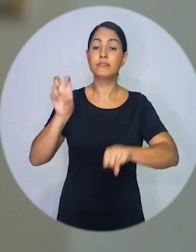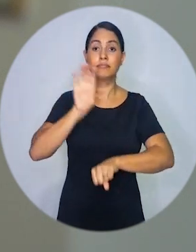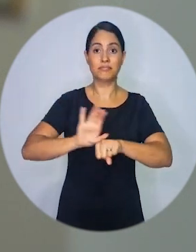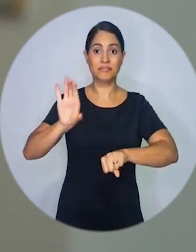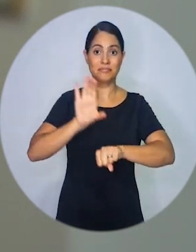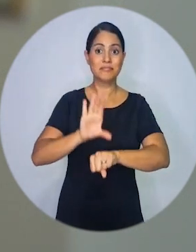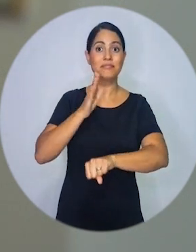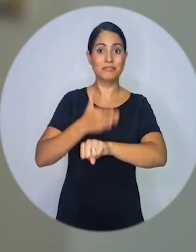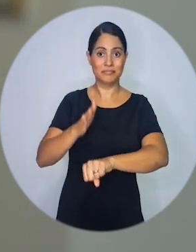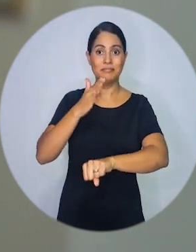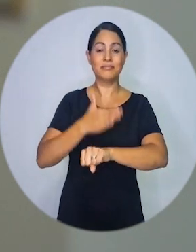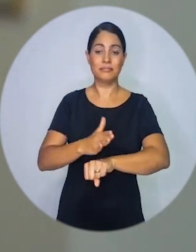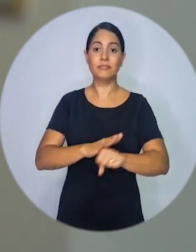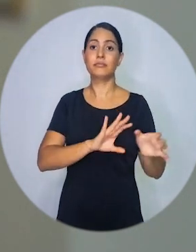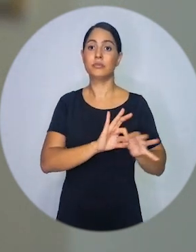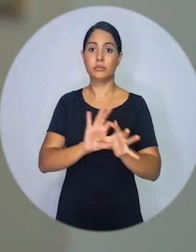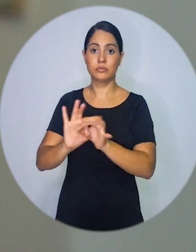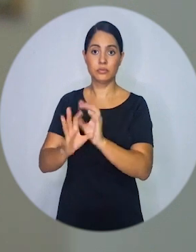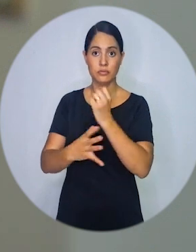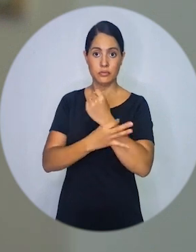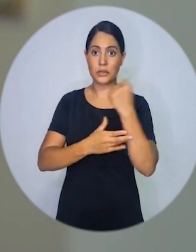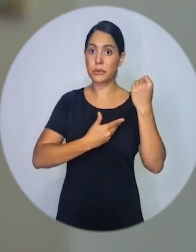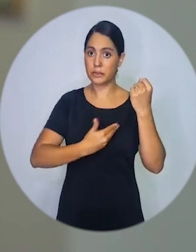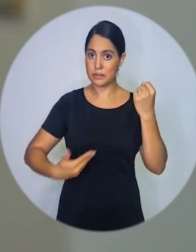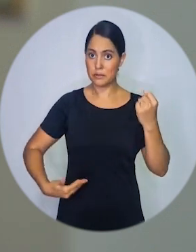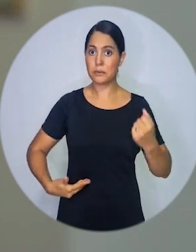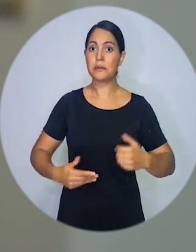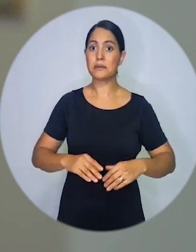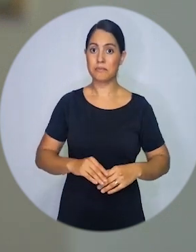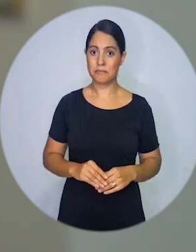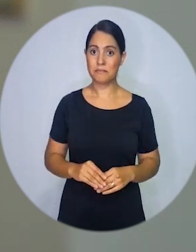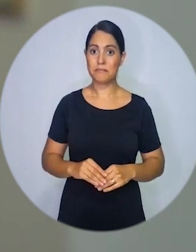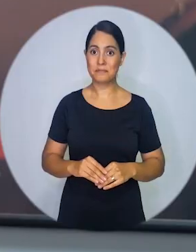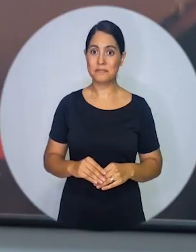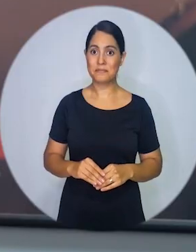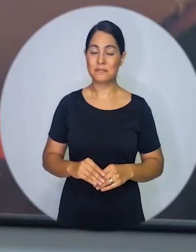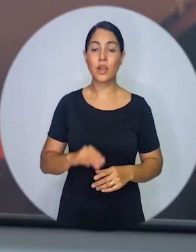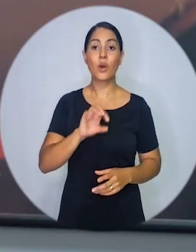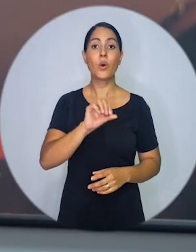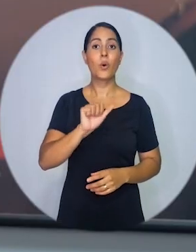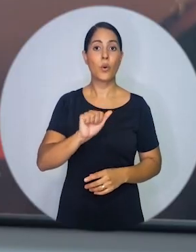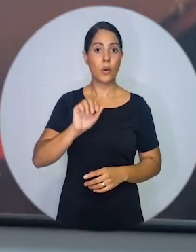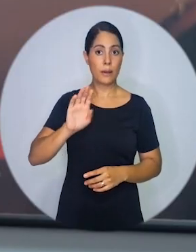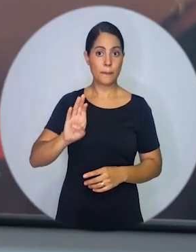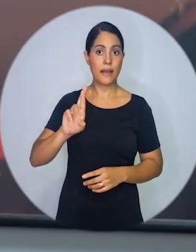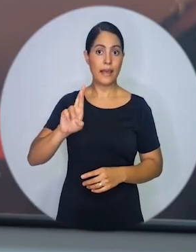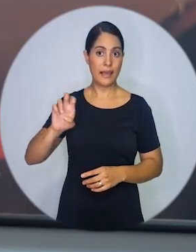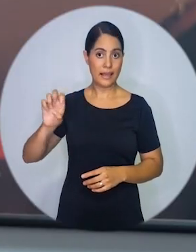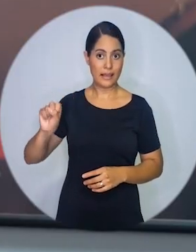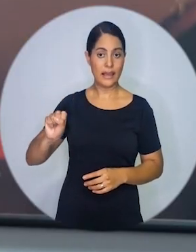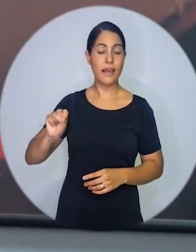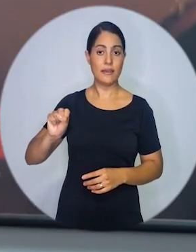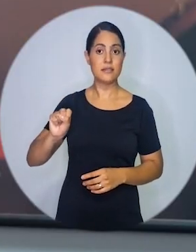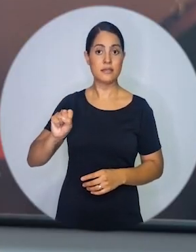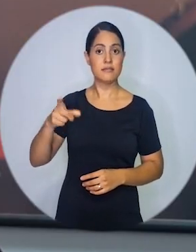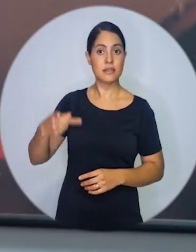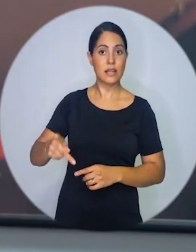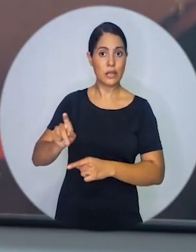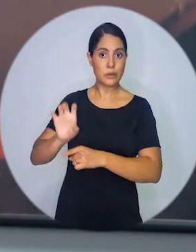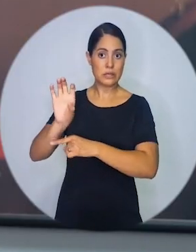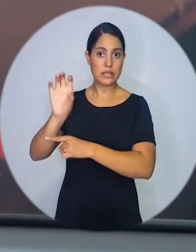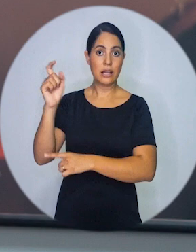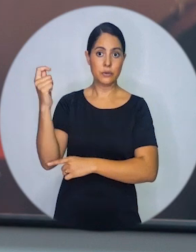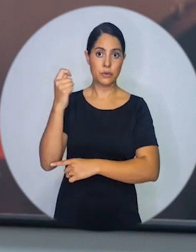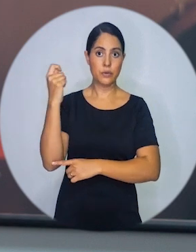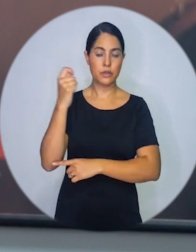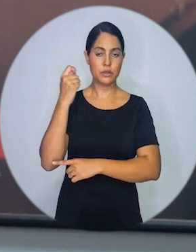da entidade nos cursos de capacitação de agentes de segurança pública. A OAB do Rio Grande do Sul iniciou esse projeto pioneiro